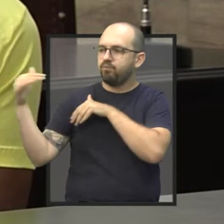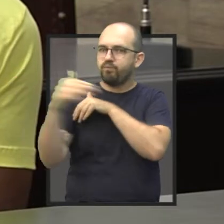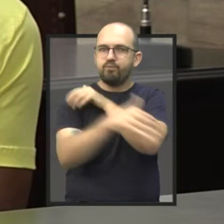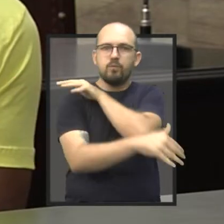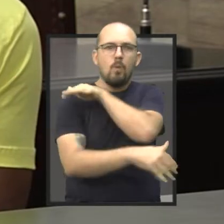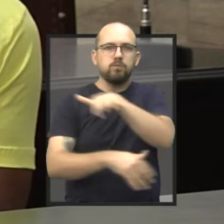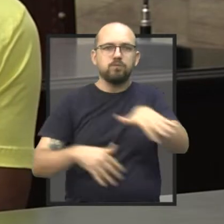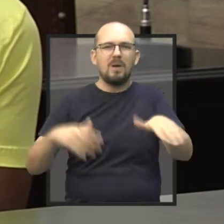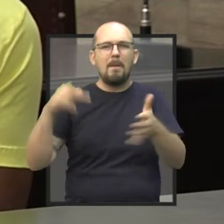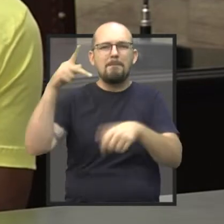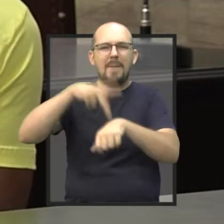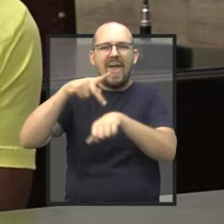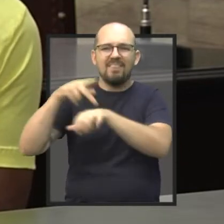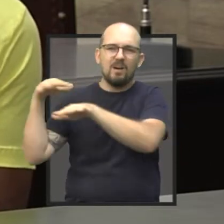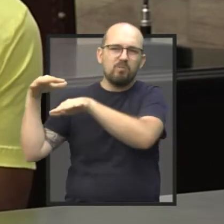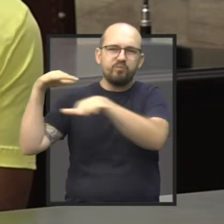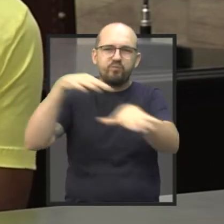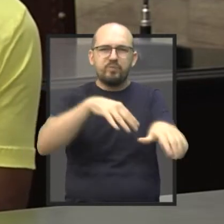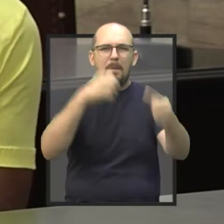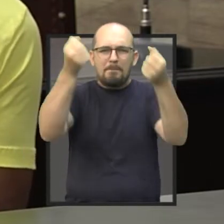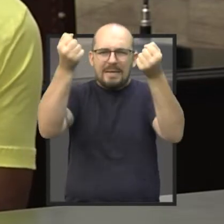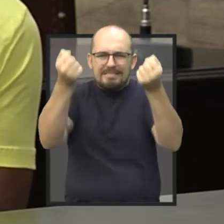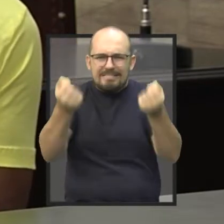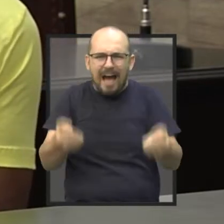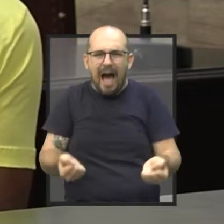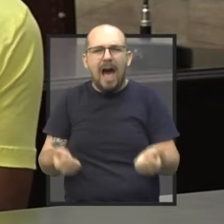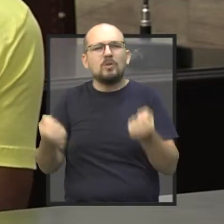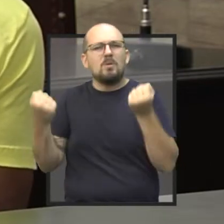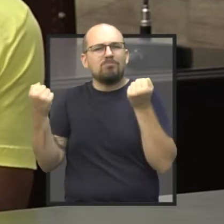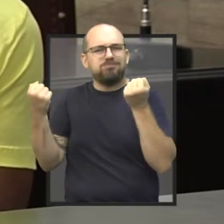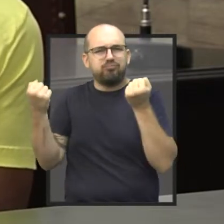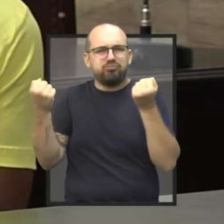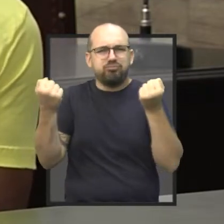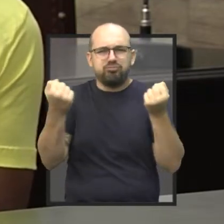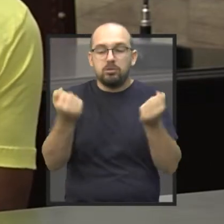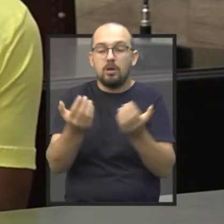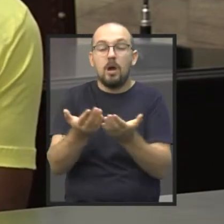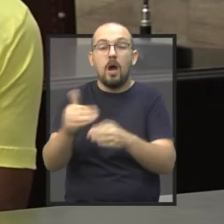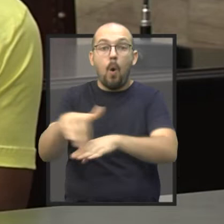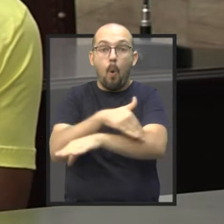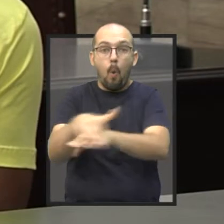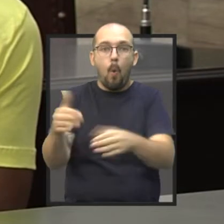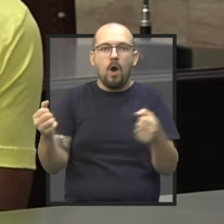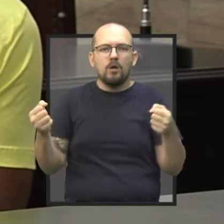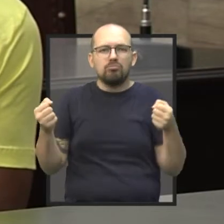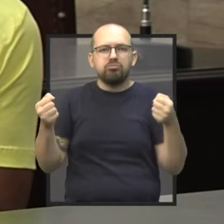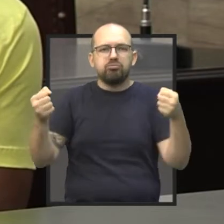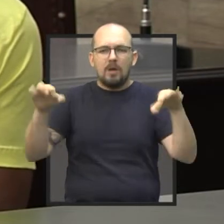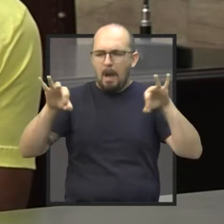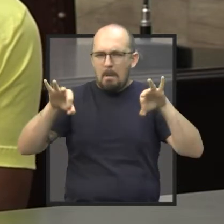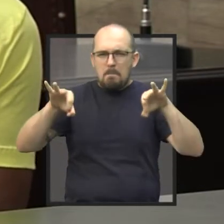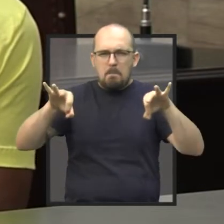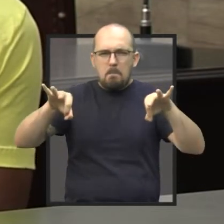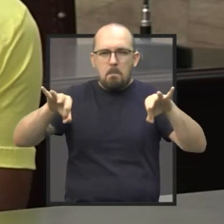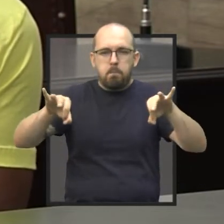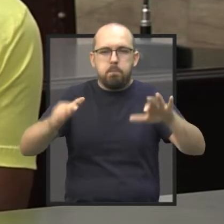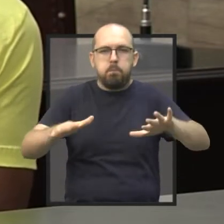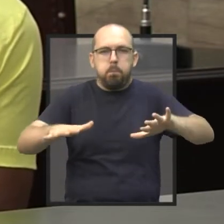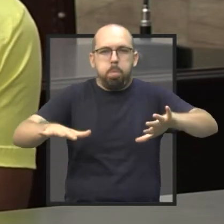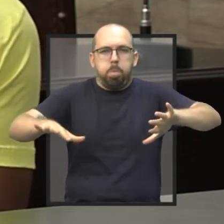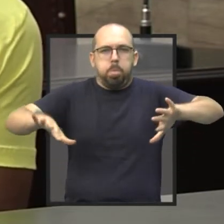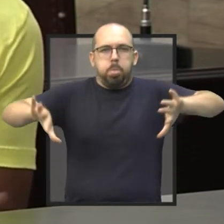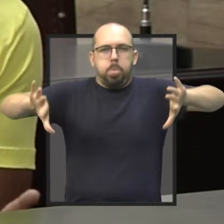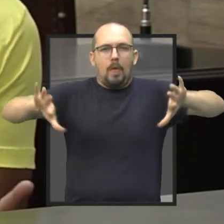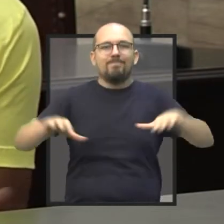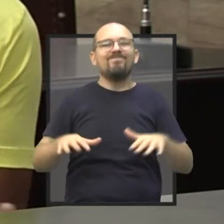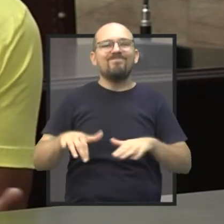ruas, caminhões de pedra, de terra, muito pesados, né? Acabaram afundando muitas ruas no distrito, né? E a gente está pedindo,